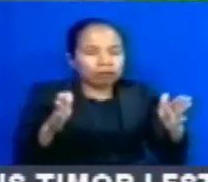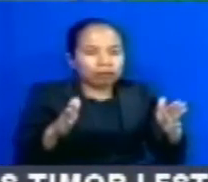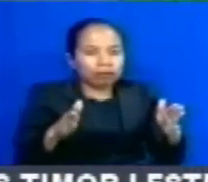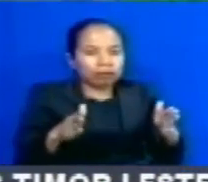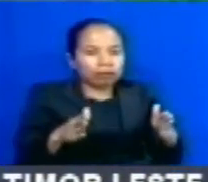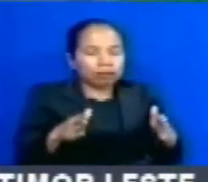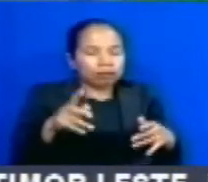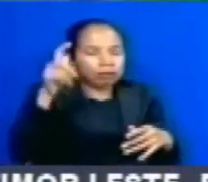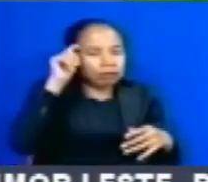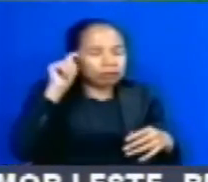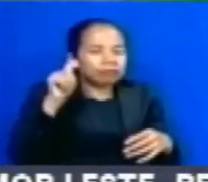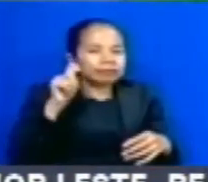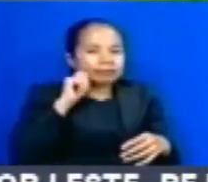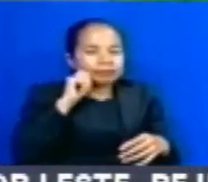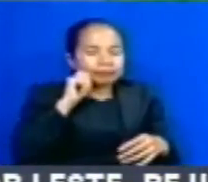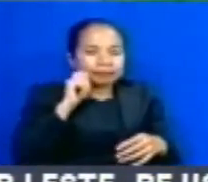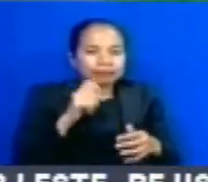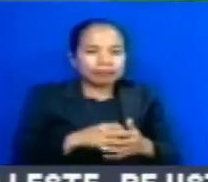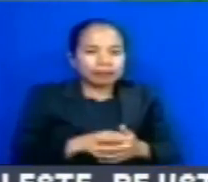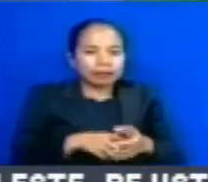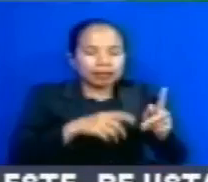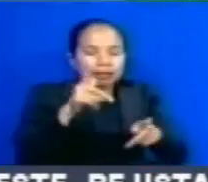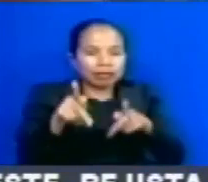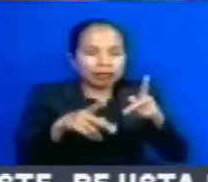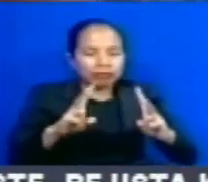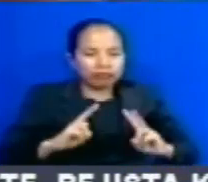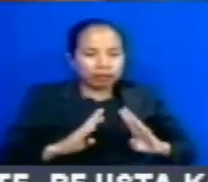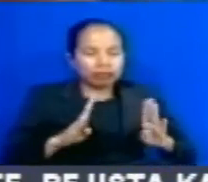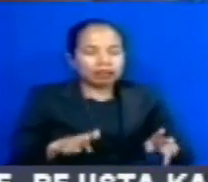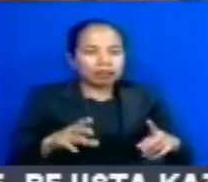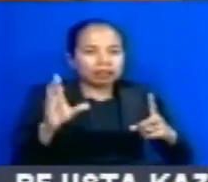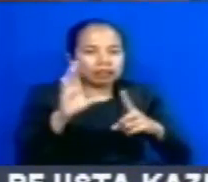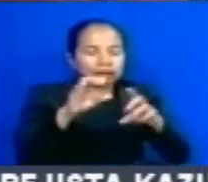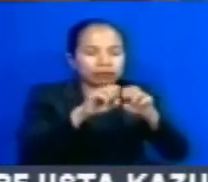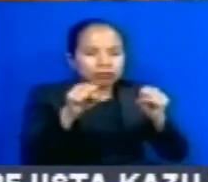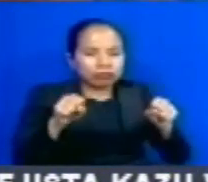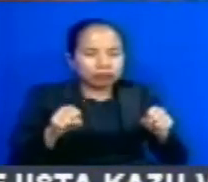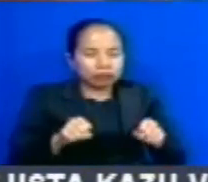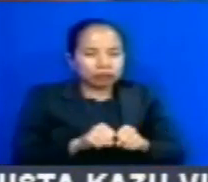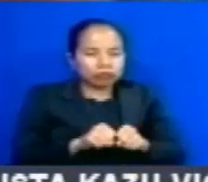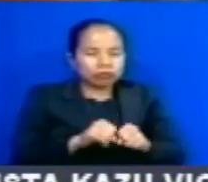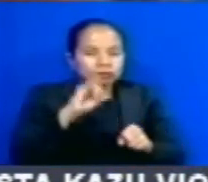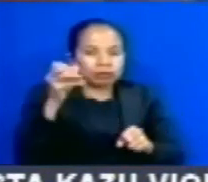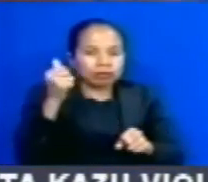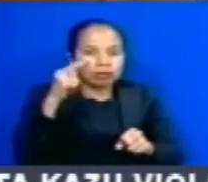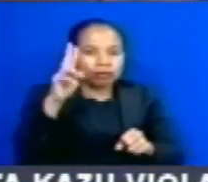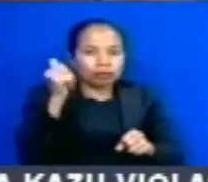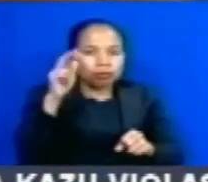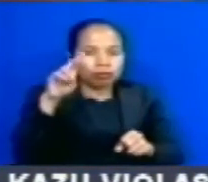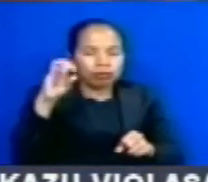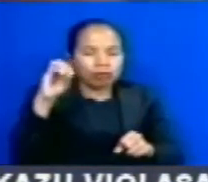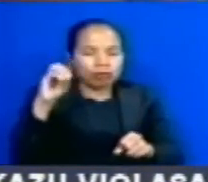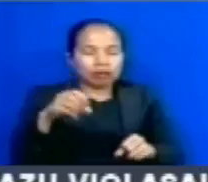General Taur Matanruak Nia ina veterano hil Chefe do Suku Batugade, Januari Moisés, russo na fatem ba governo.